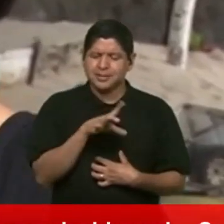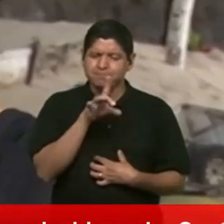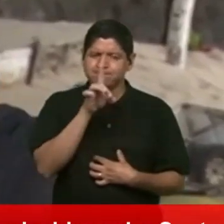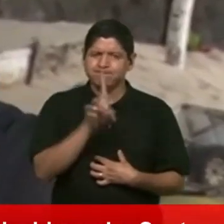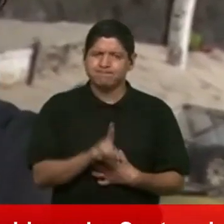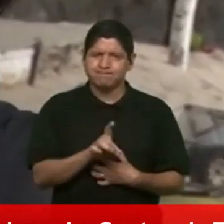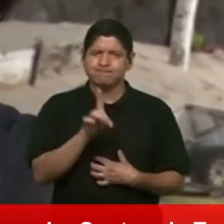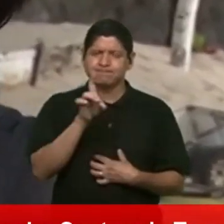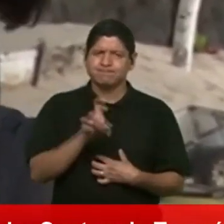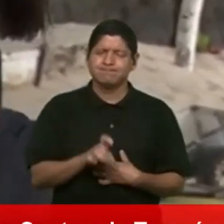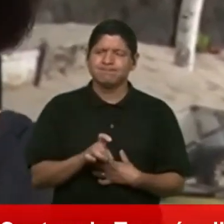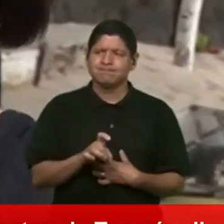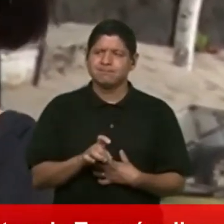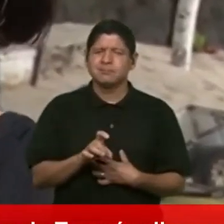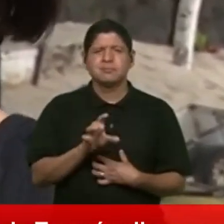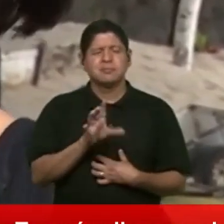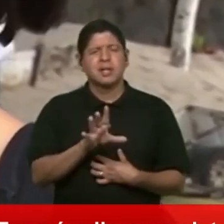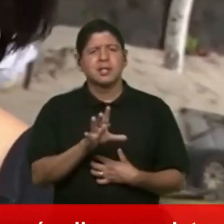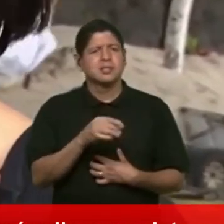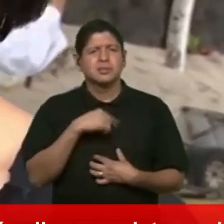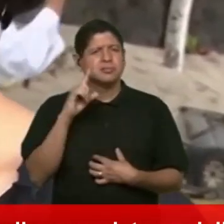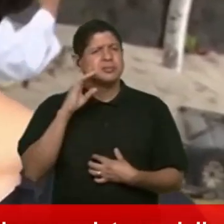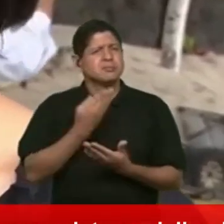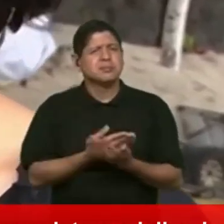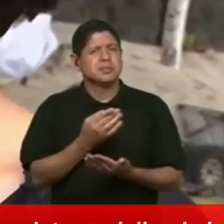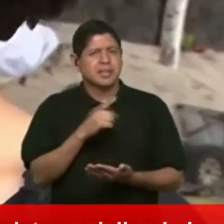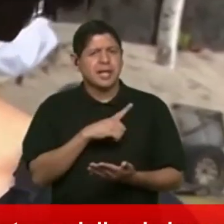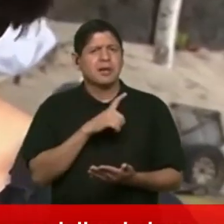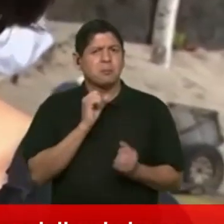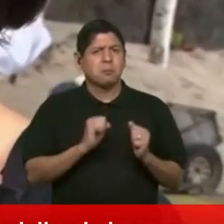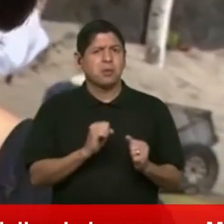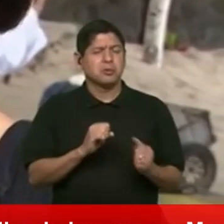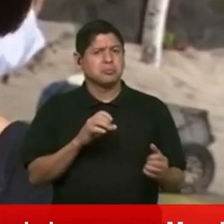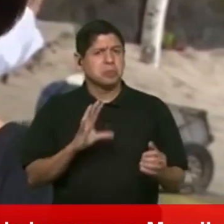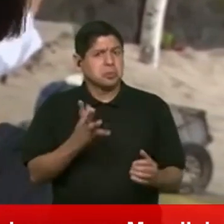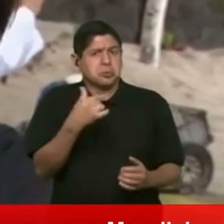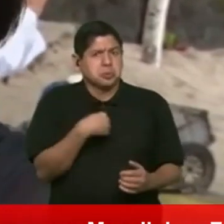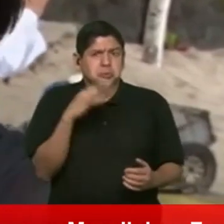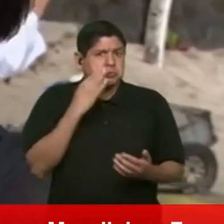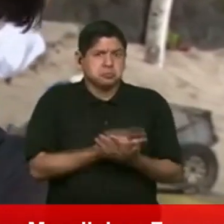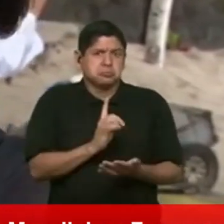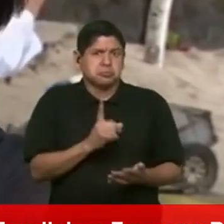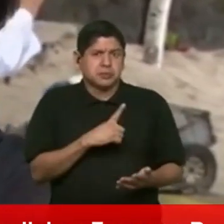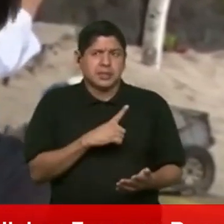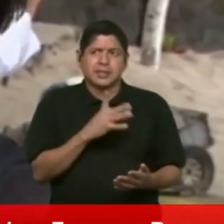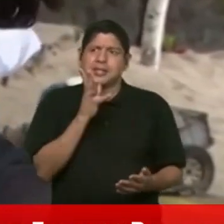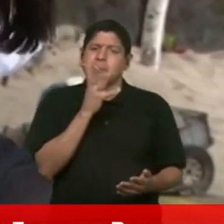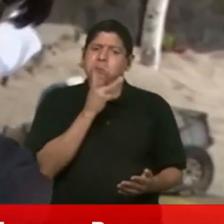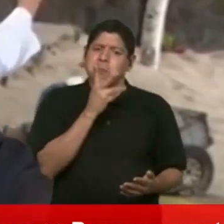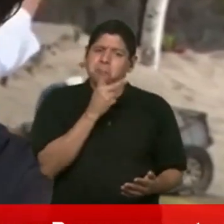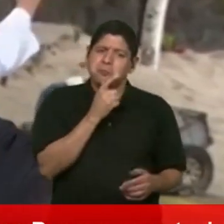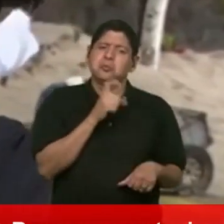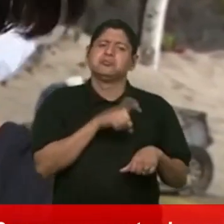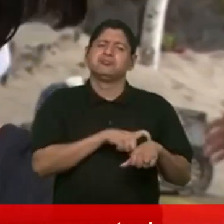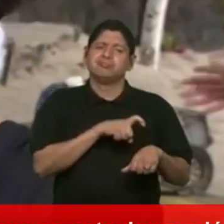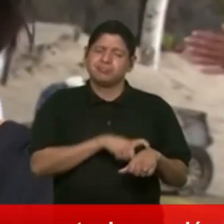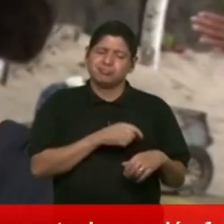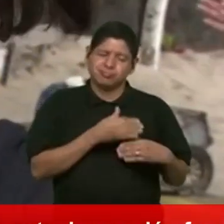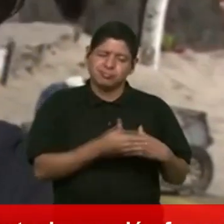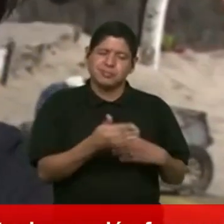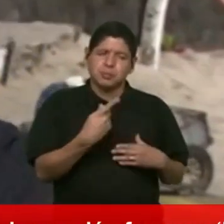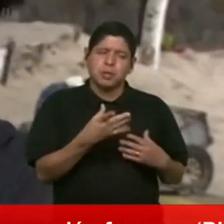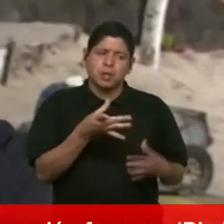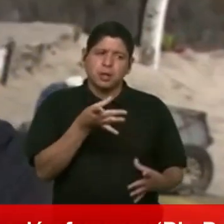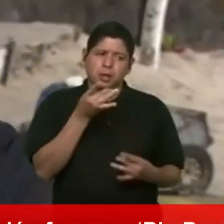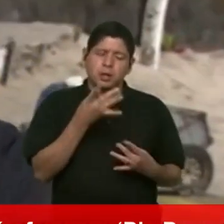depressão, mas eu não acreditava que aquilo poderia estar acontecendo comigo. Então demorou um bom tempo para eu